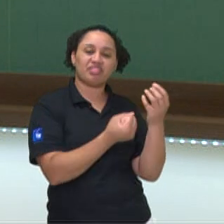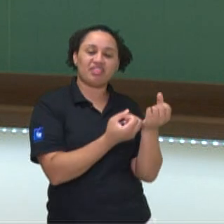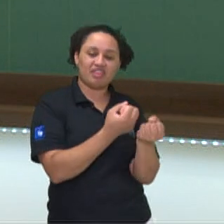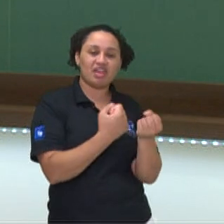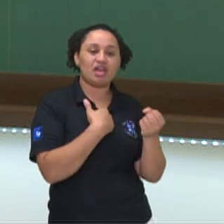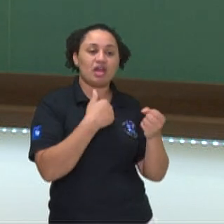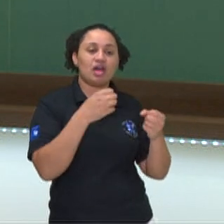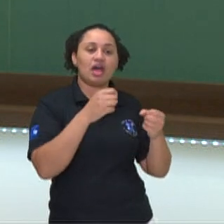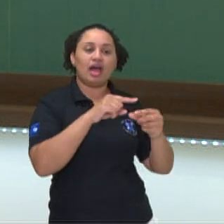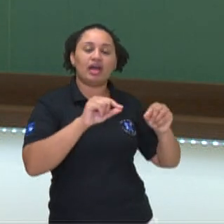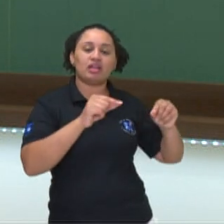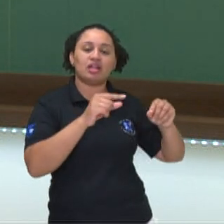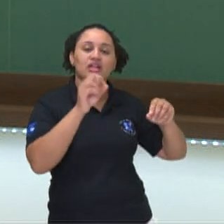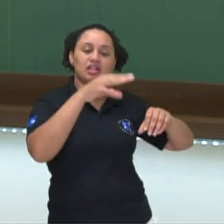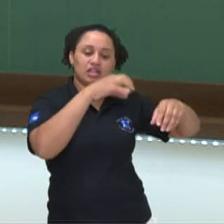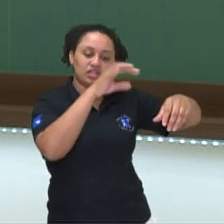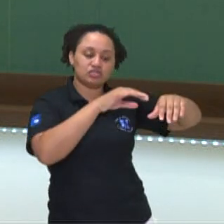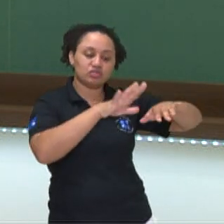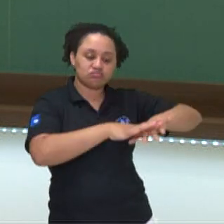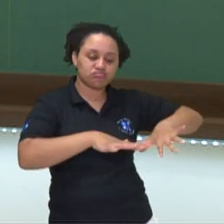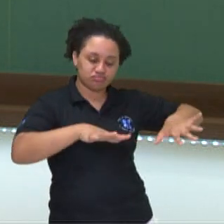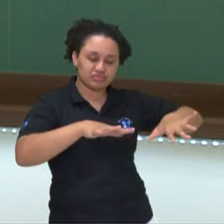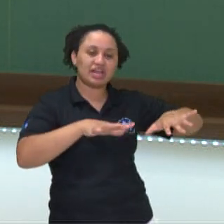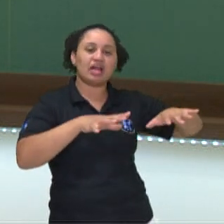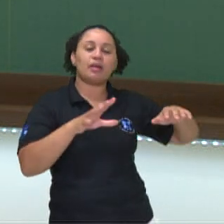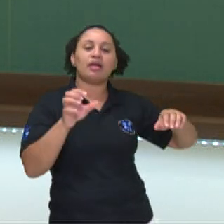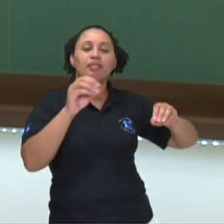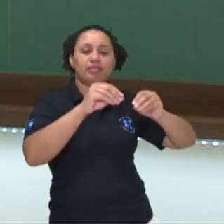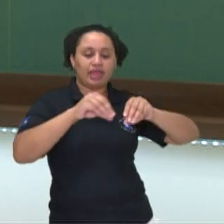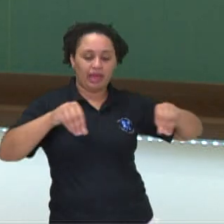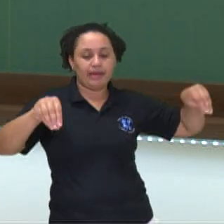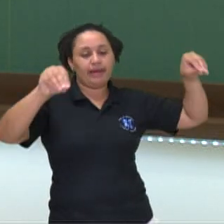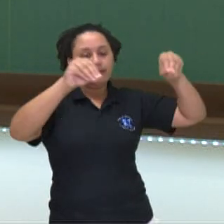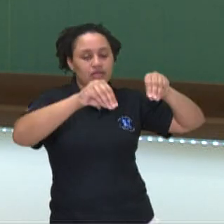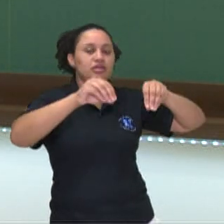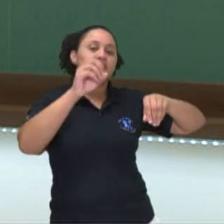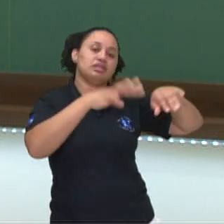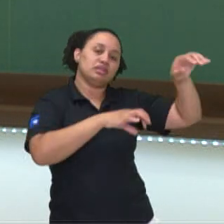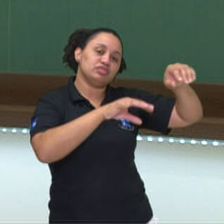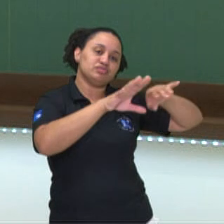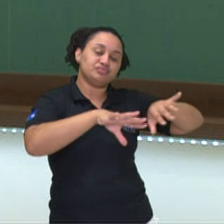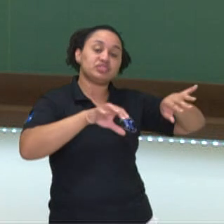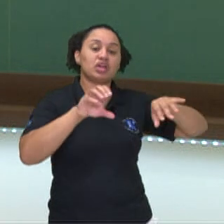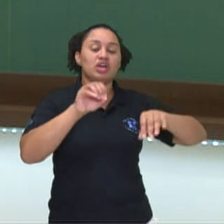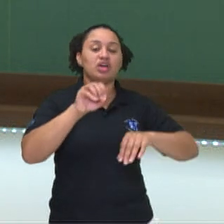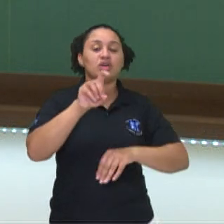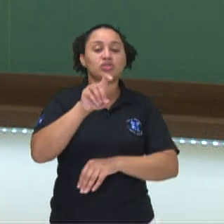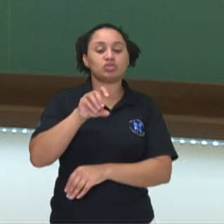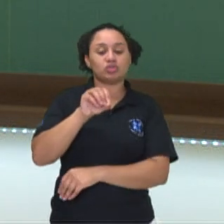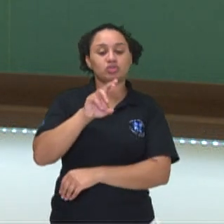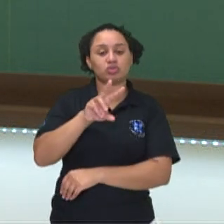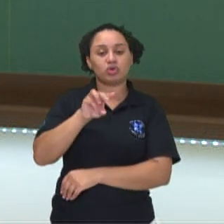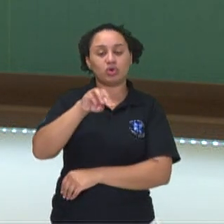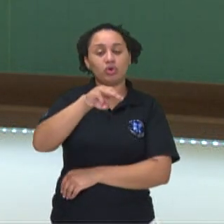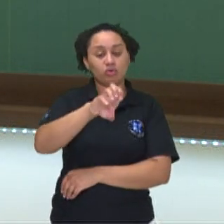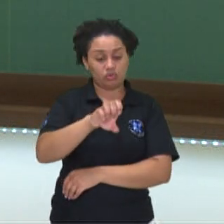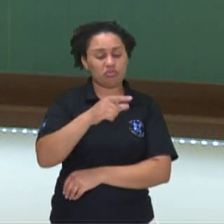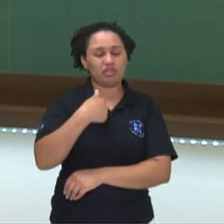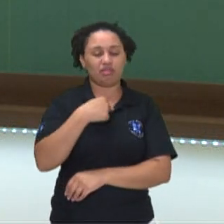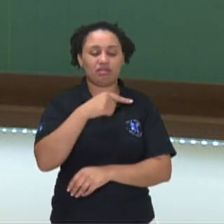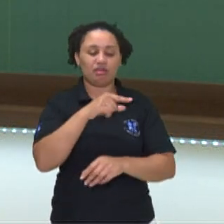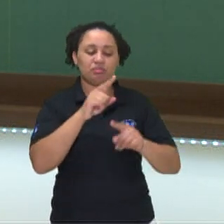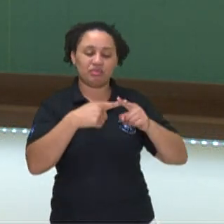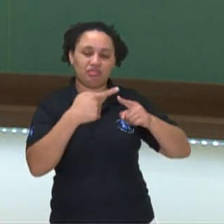lixo é disposto em camadas. E o chorume, que é o líquido resultante da decomposição desse material, ele acaba